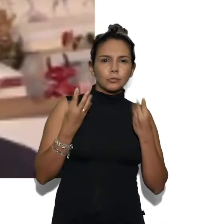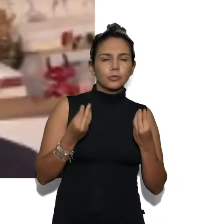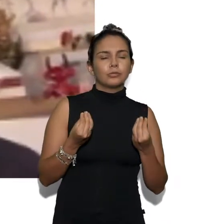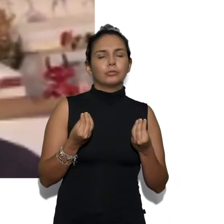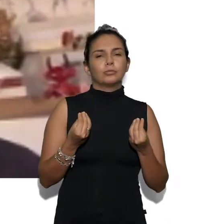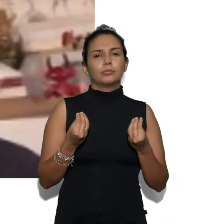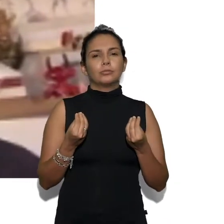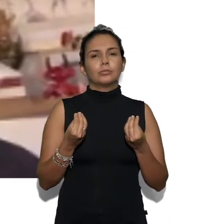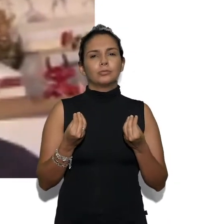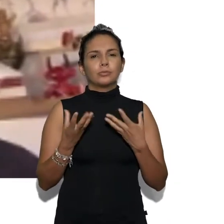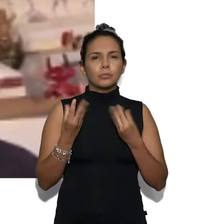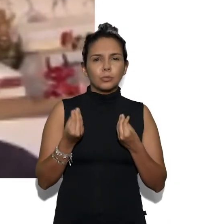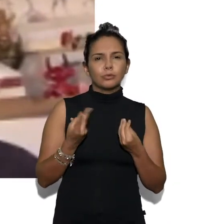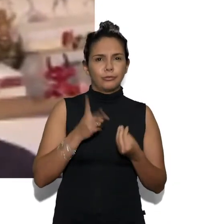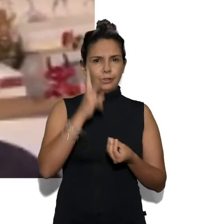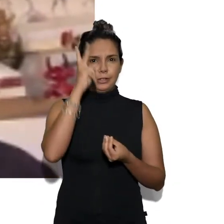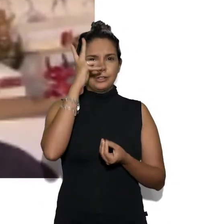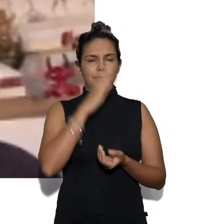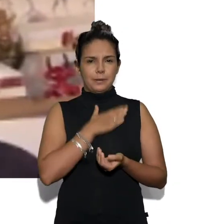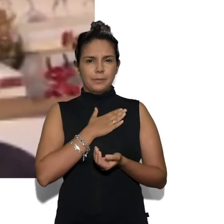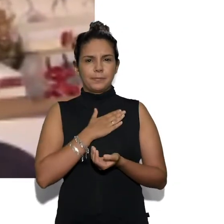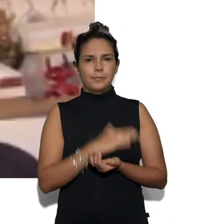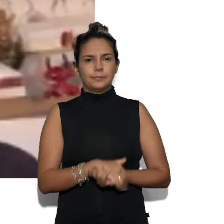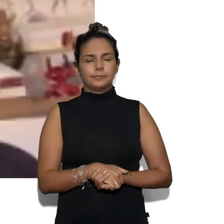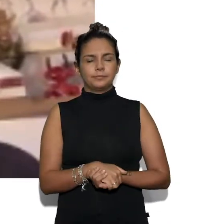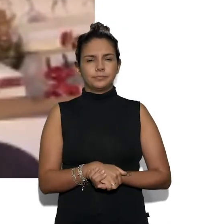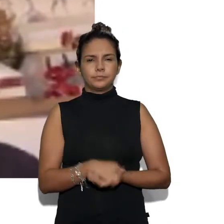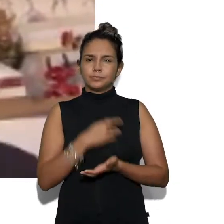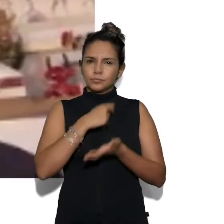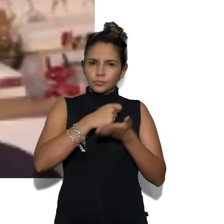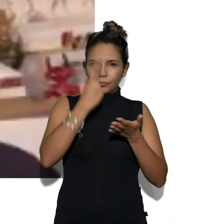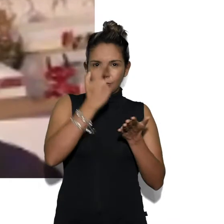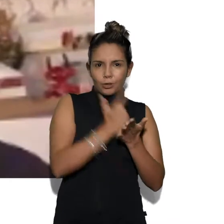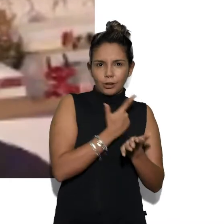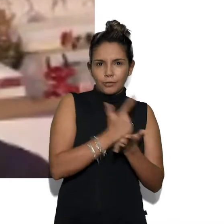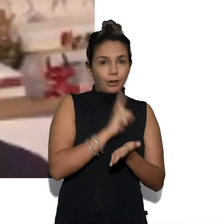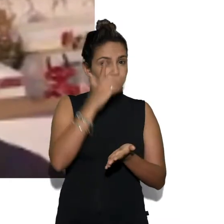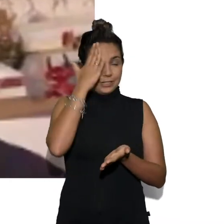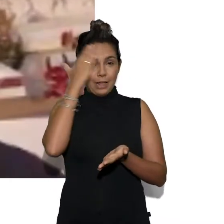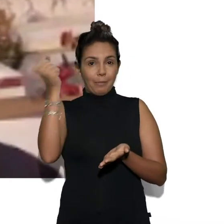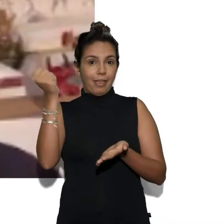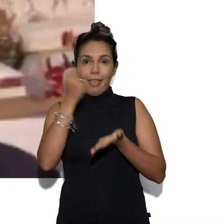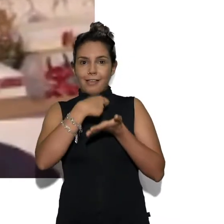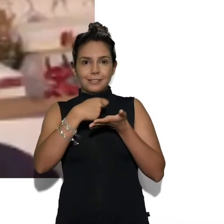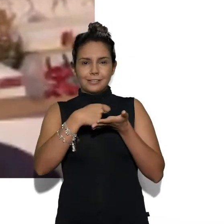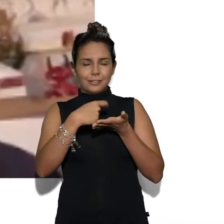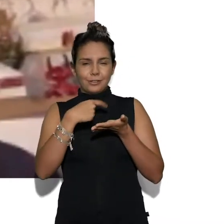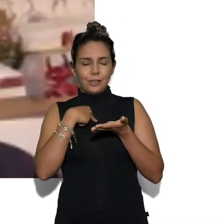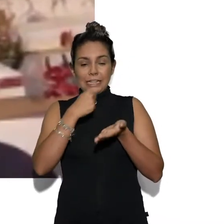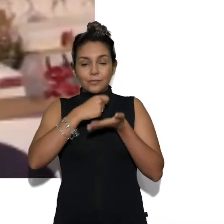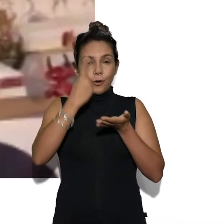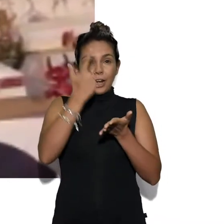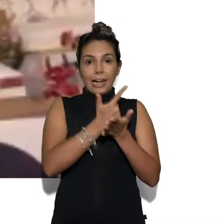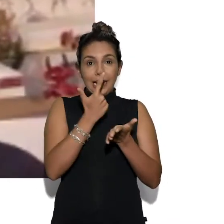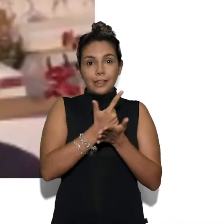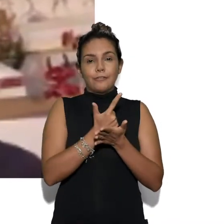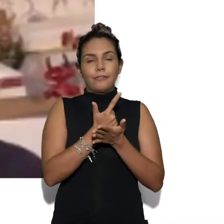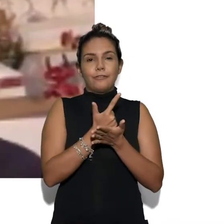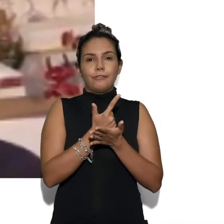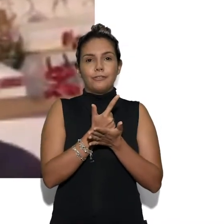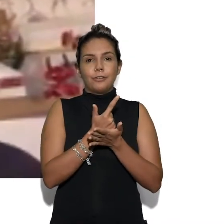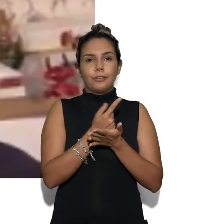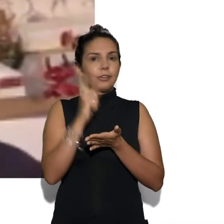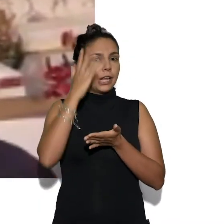muito valiosa. E eu escrevi um livro que eu não saberia escrever, eu não poderia